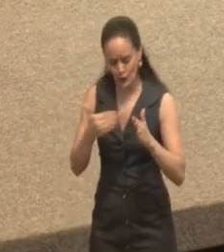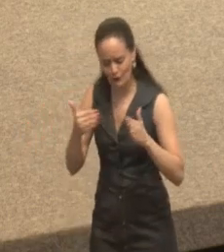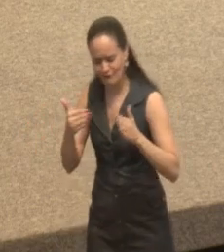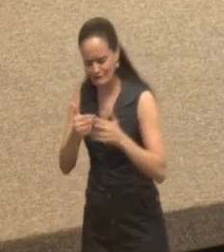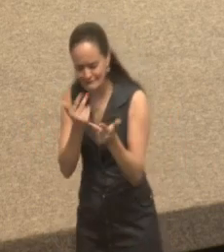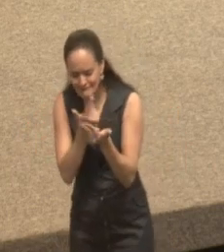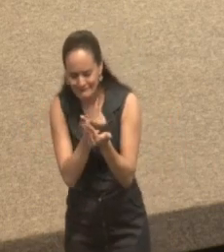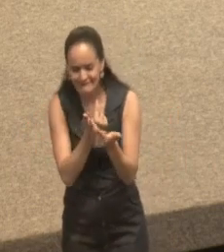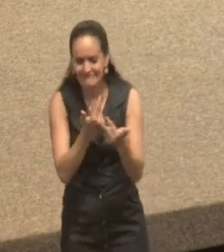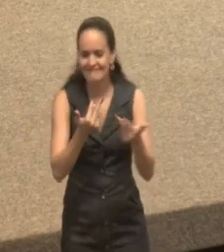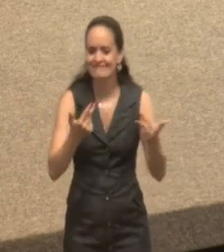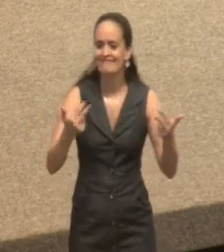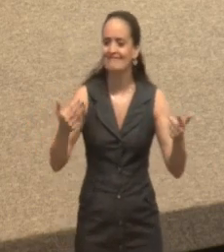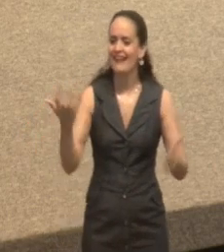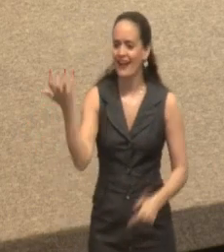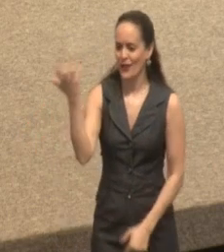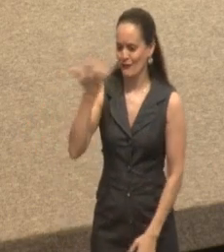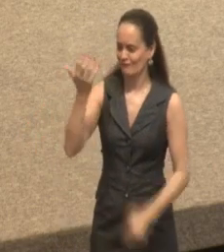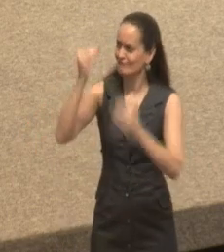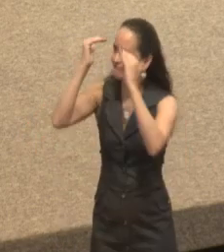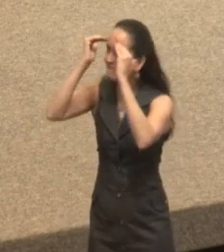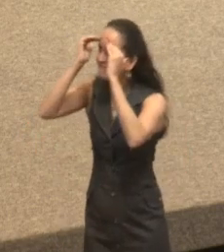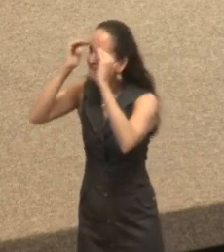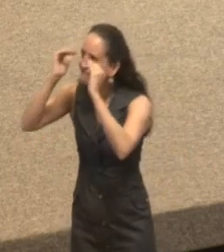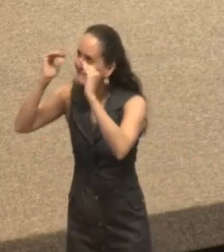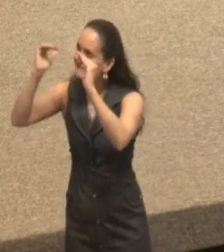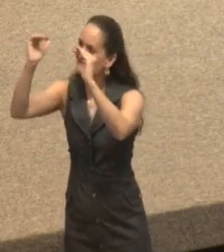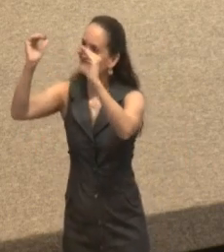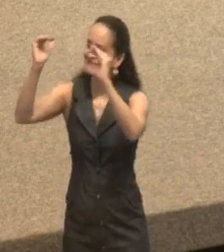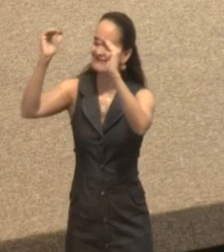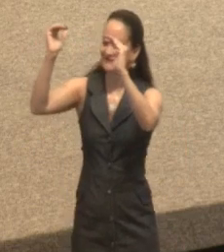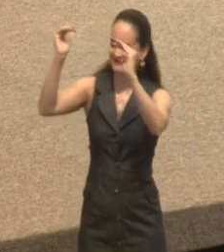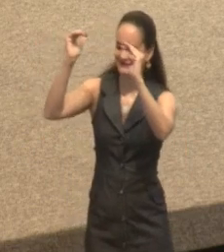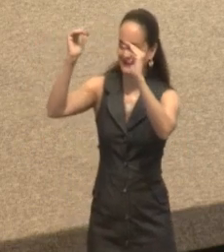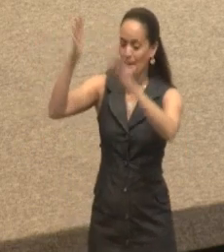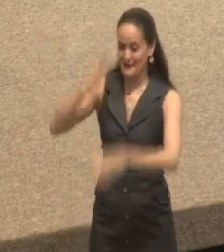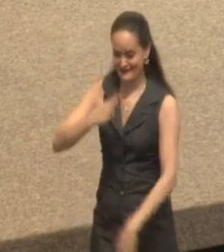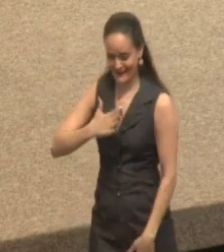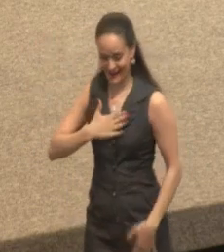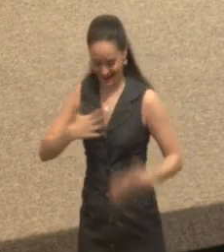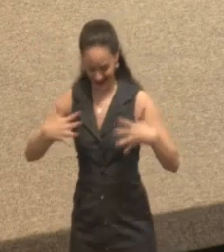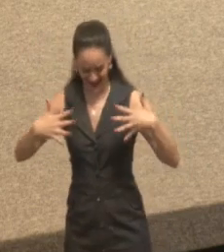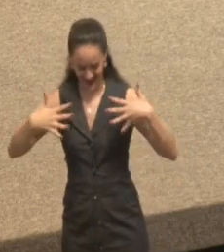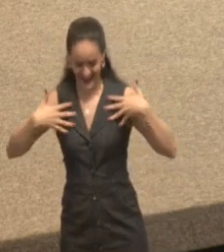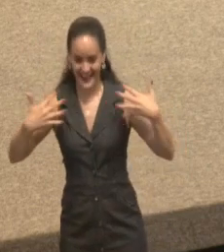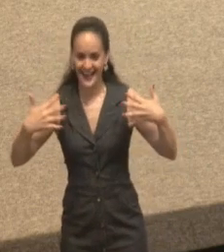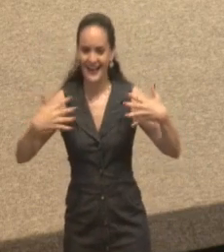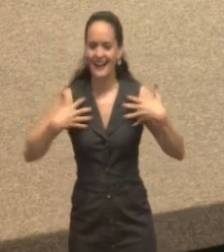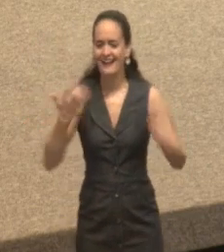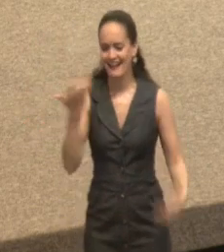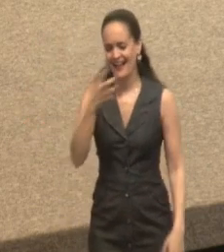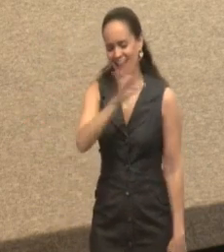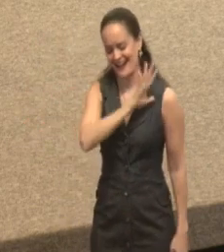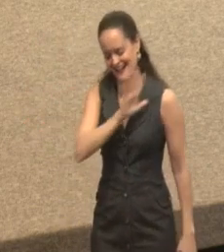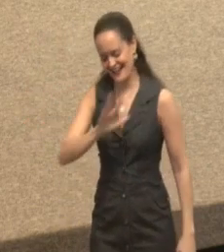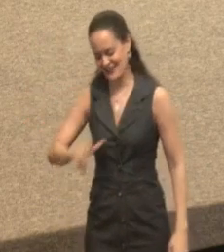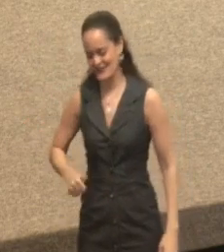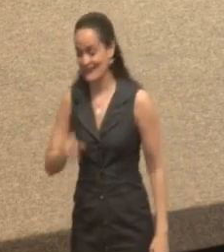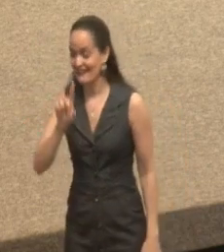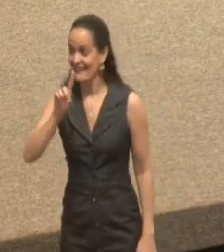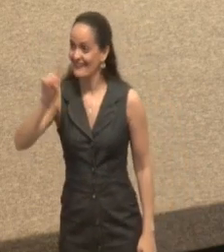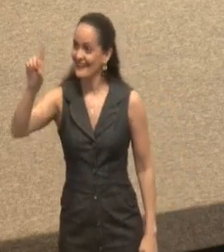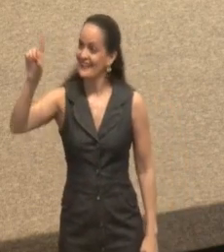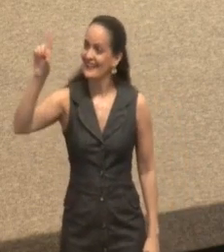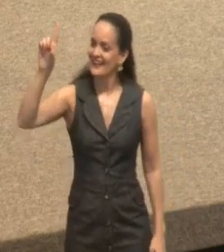as coisas eu vou te honrar. A minha alegria é te